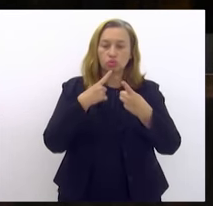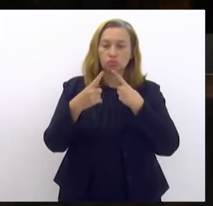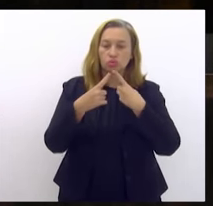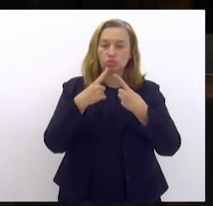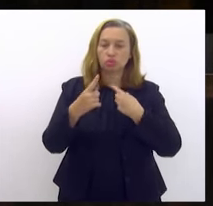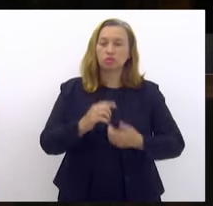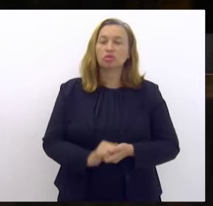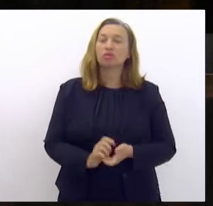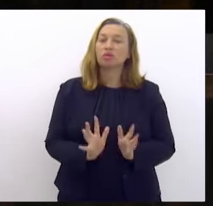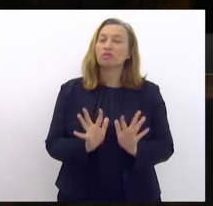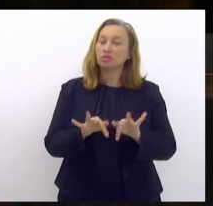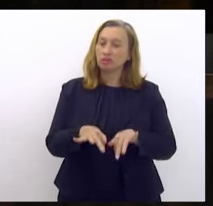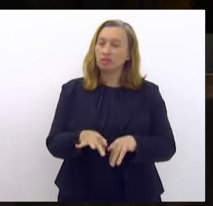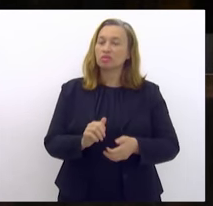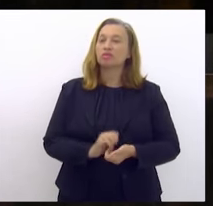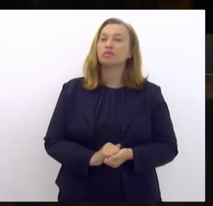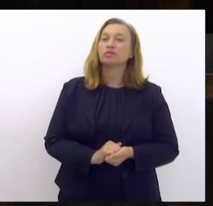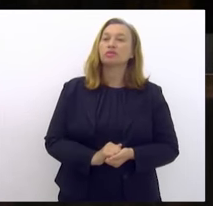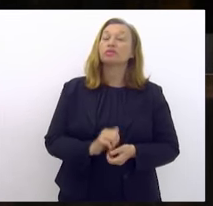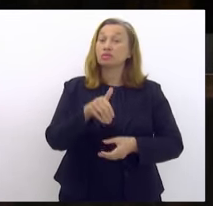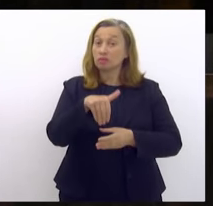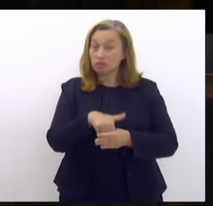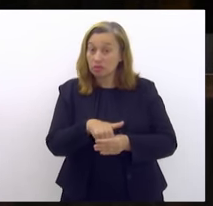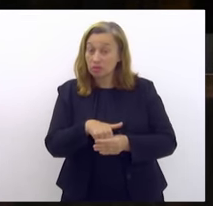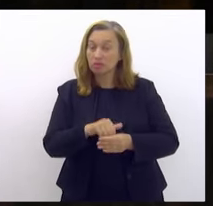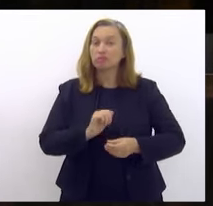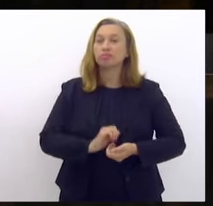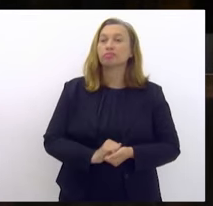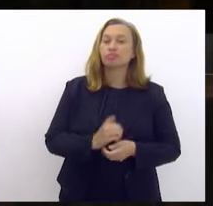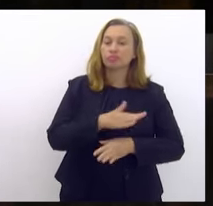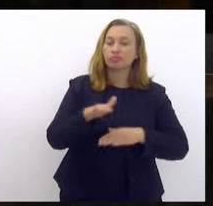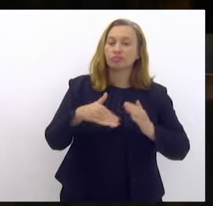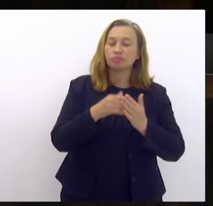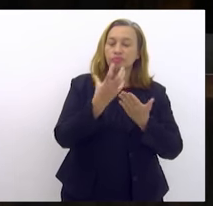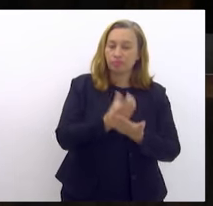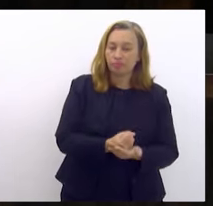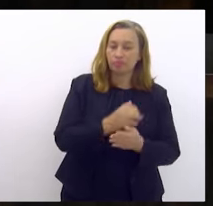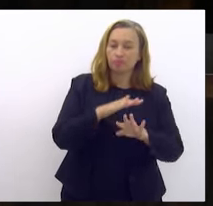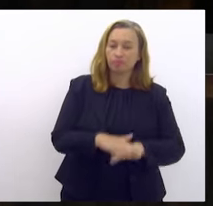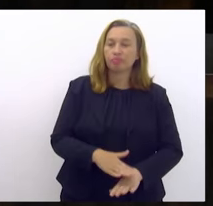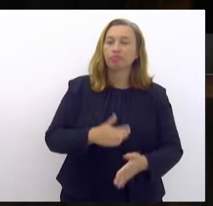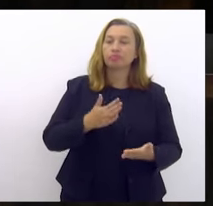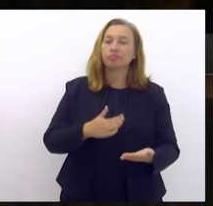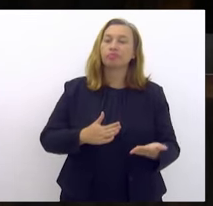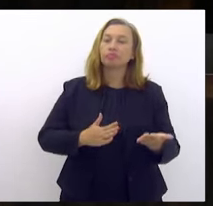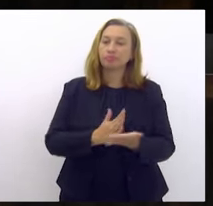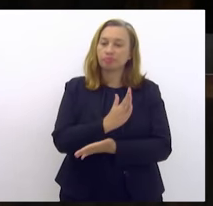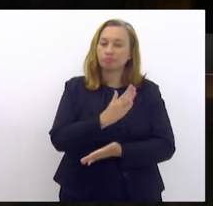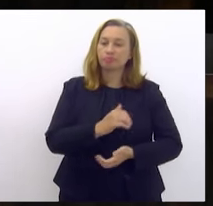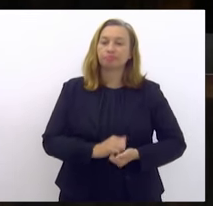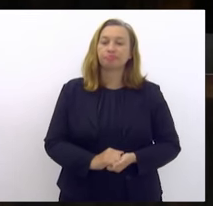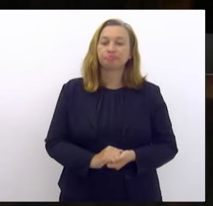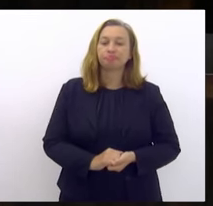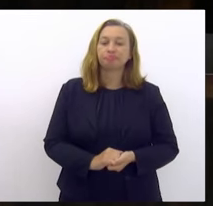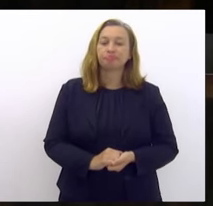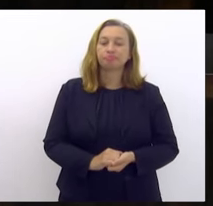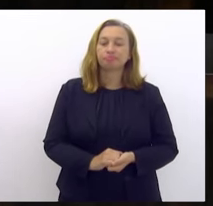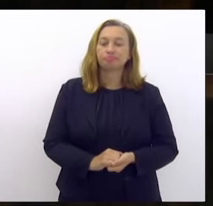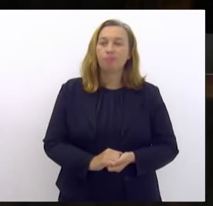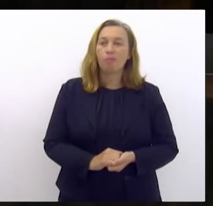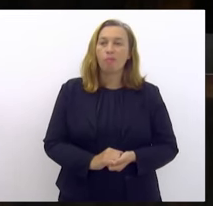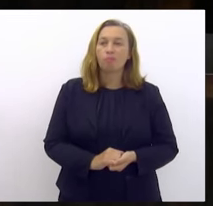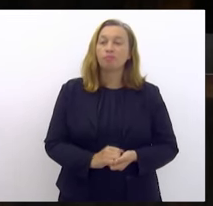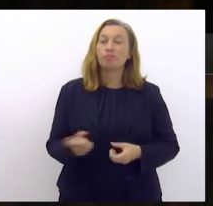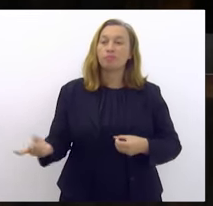discutir, encerrada a discussão. Em votação, senhores que aprovam, permaneçam como estão, aprovado.